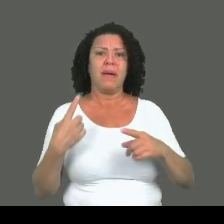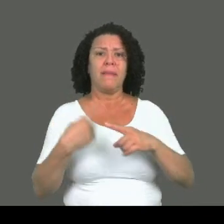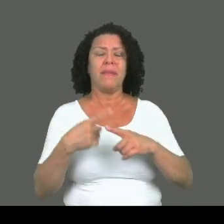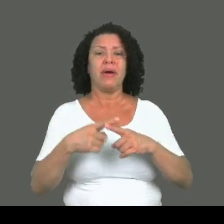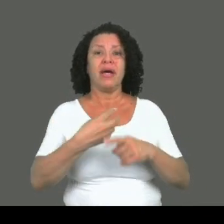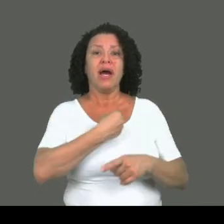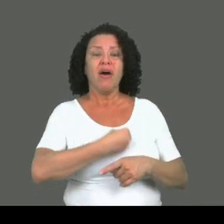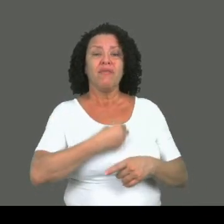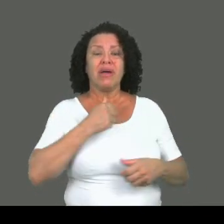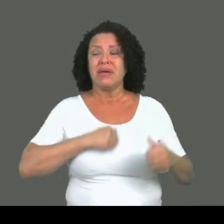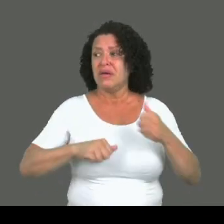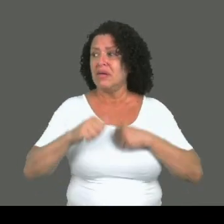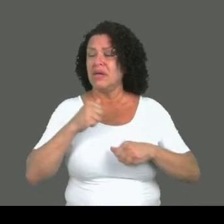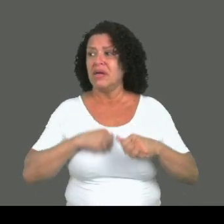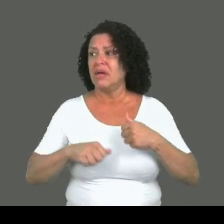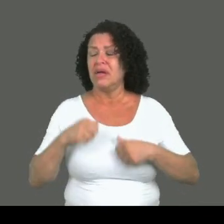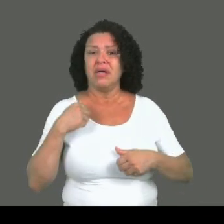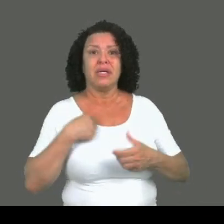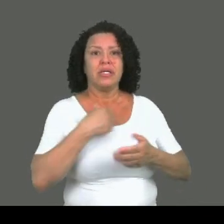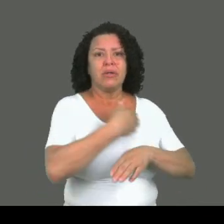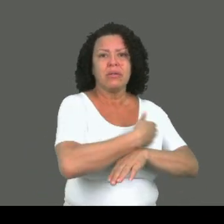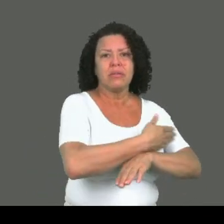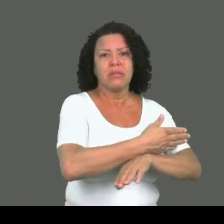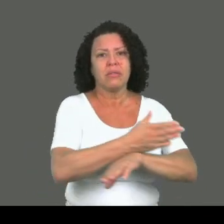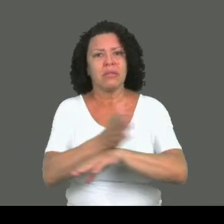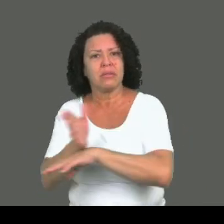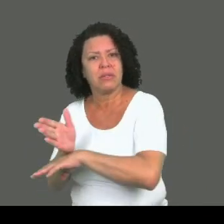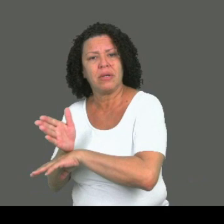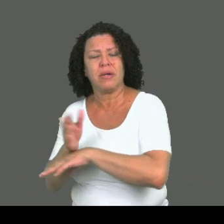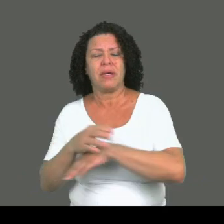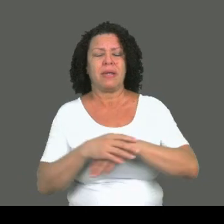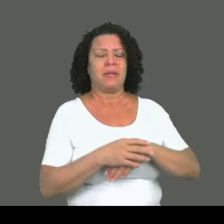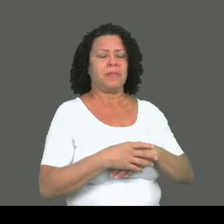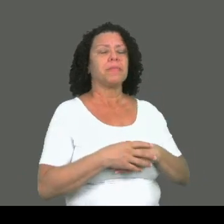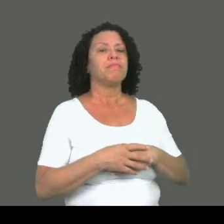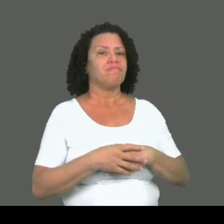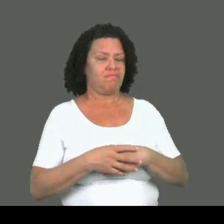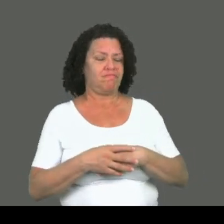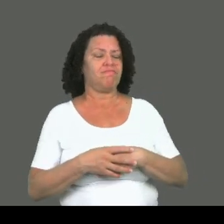viver ansiosamente cada momento, tá?